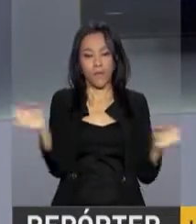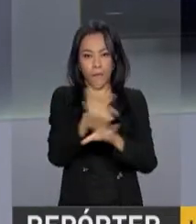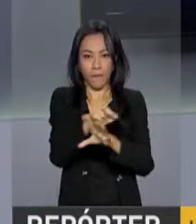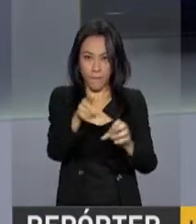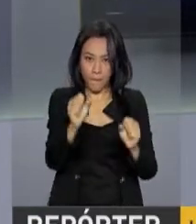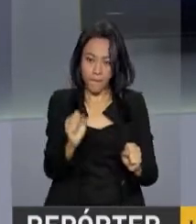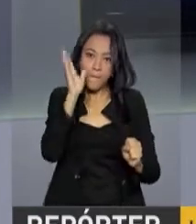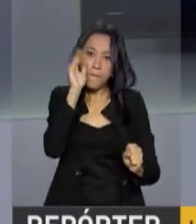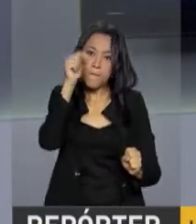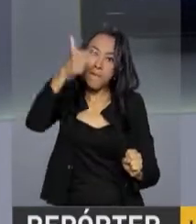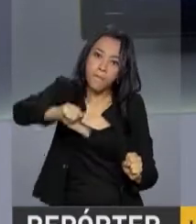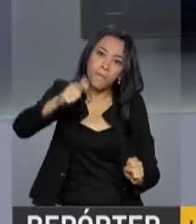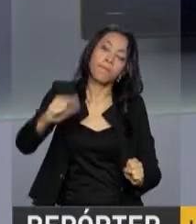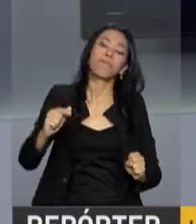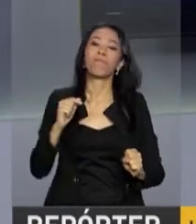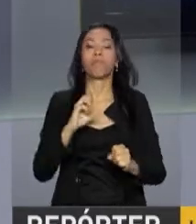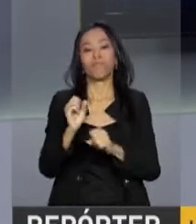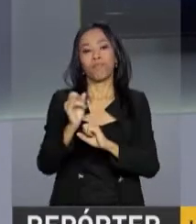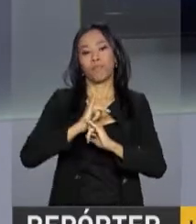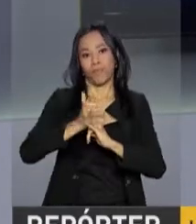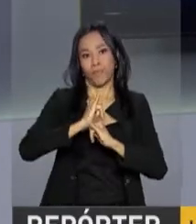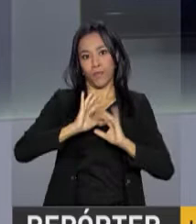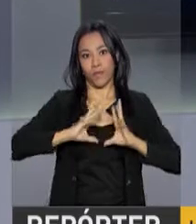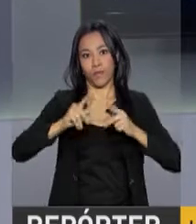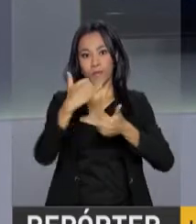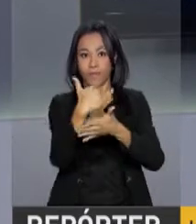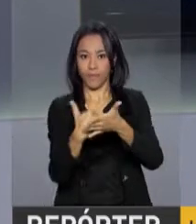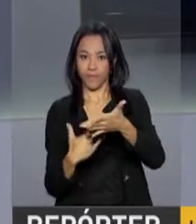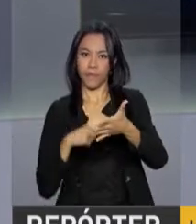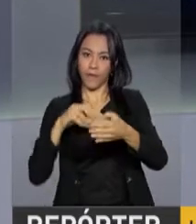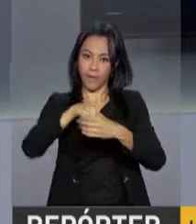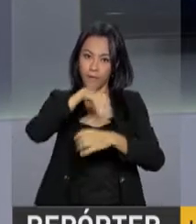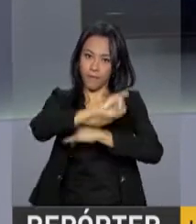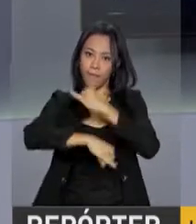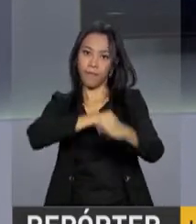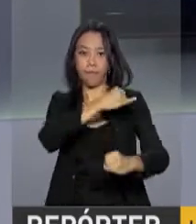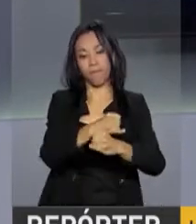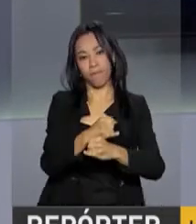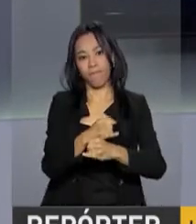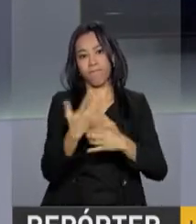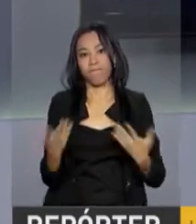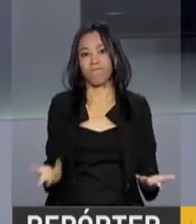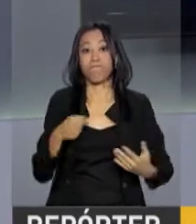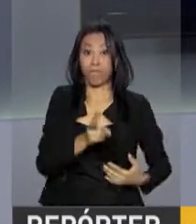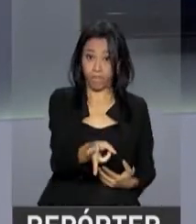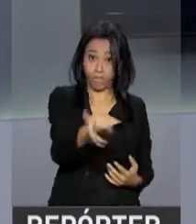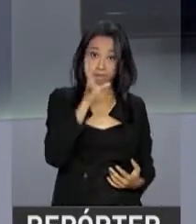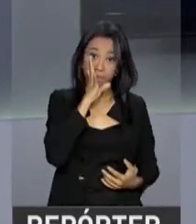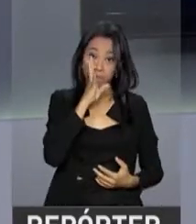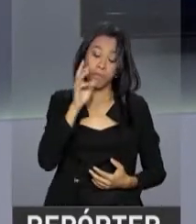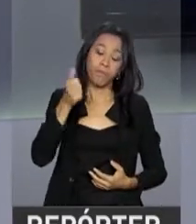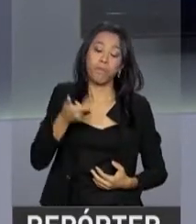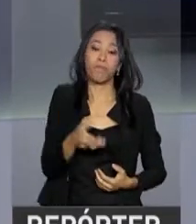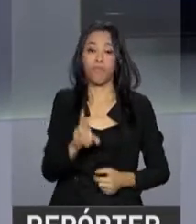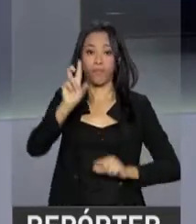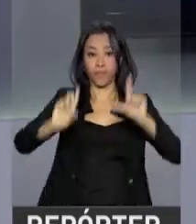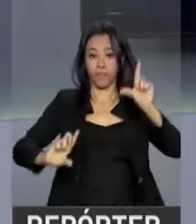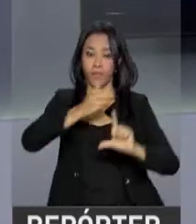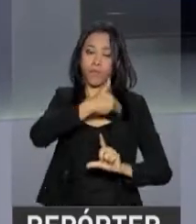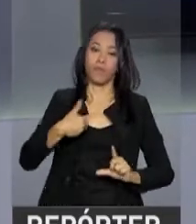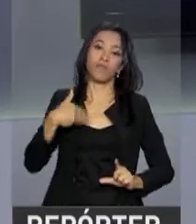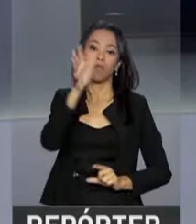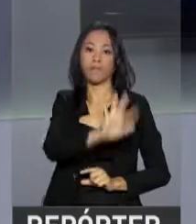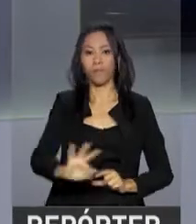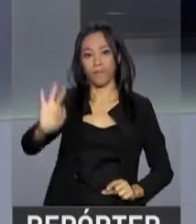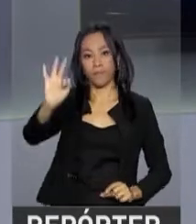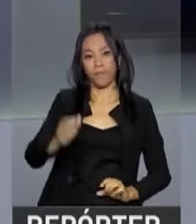as reportagens no YouTube. E toda a nossa programação também está na página da NBR na internet. Continue com a gente na NBR, a TV